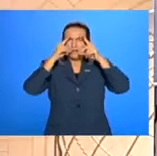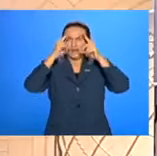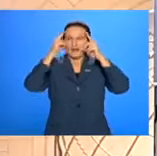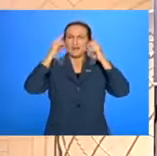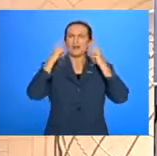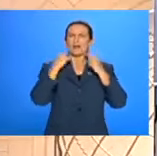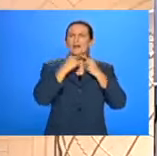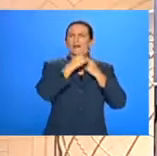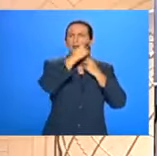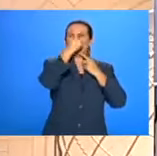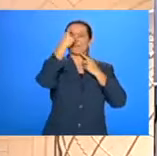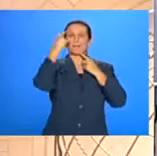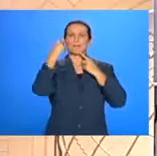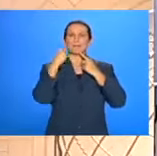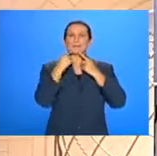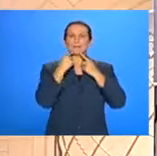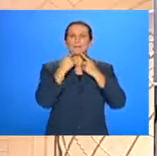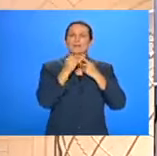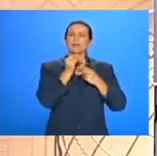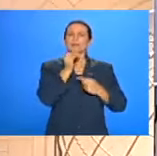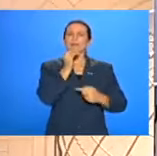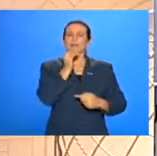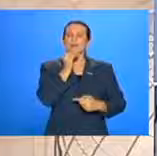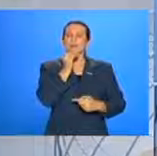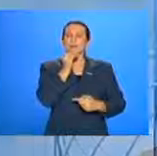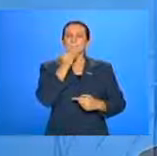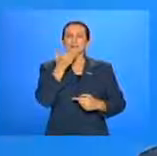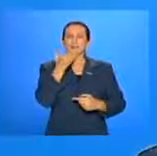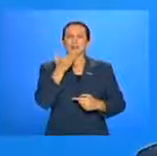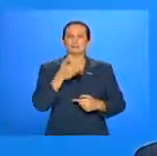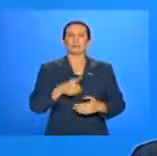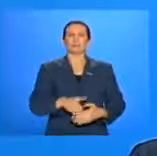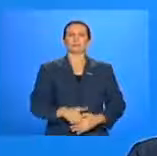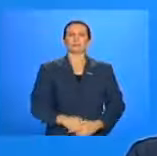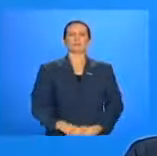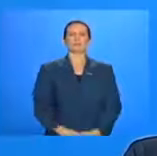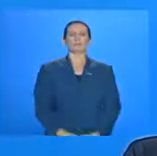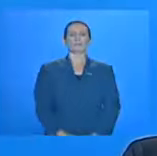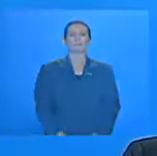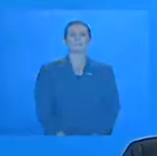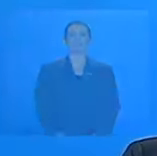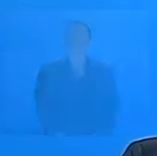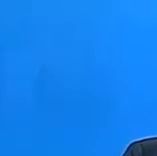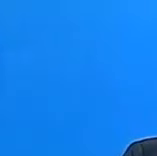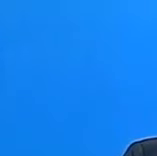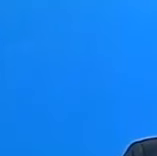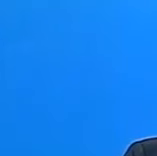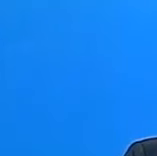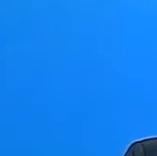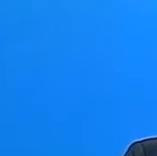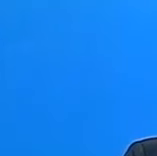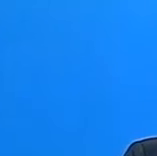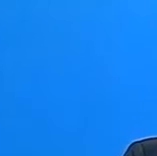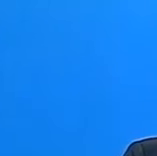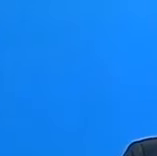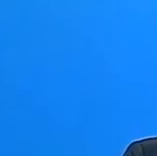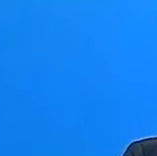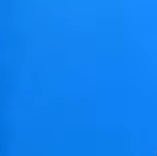facial. Como, por exemplo, quando você vai contar um fato triste